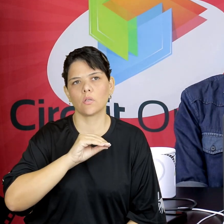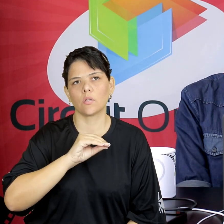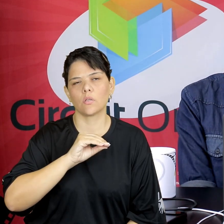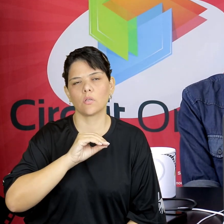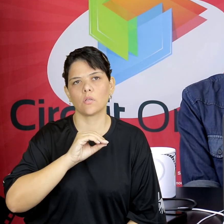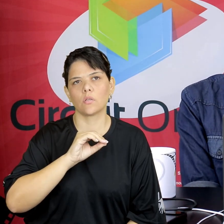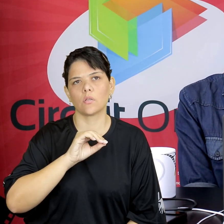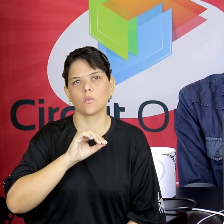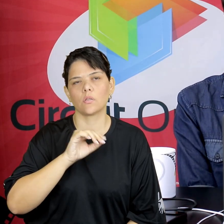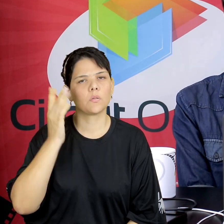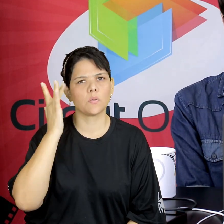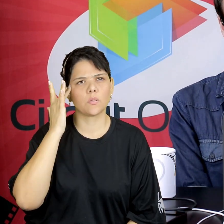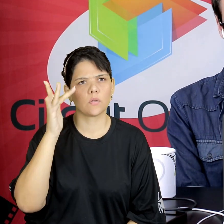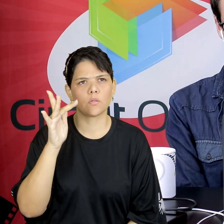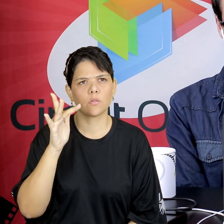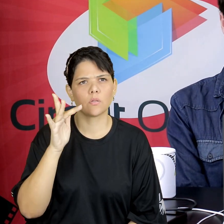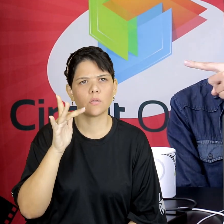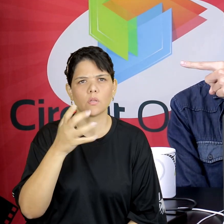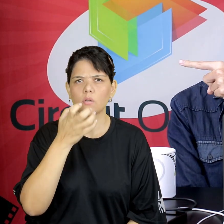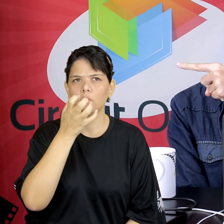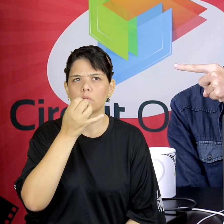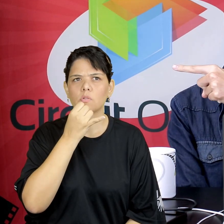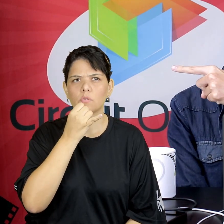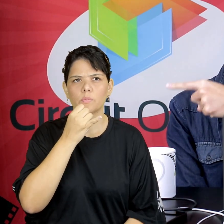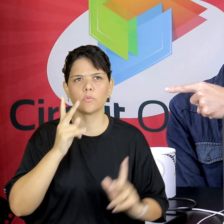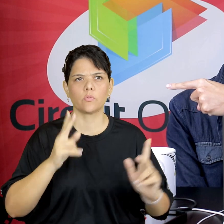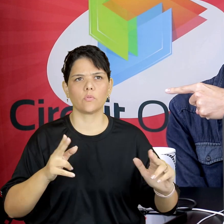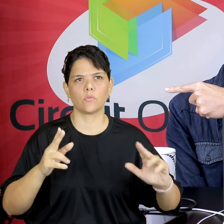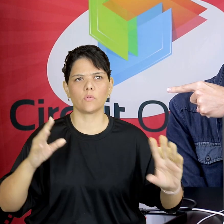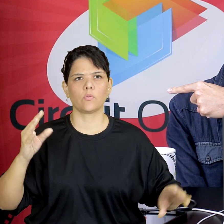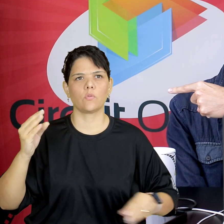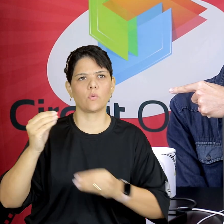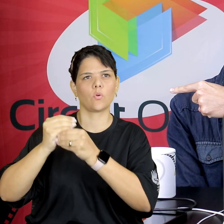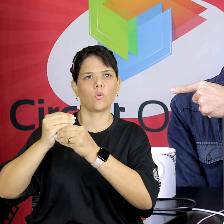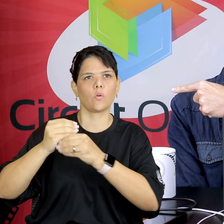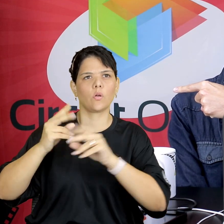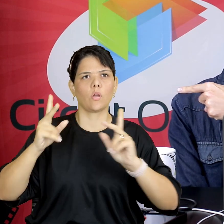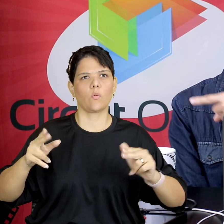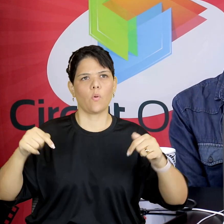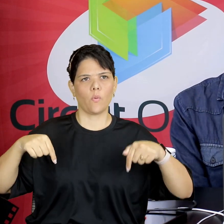Você quer dizer adicionar um intérprete, tipo acontece aqui, né?